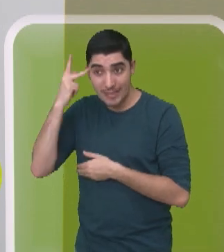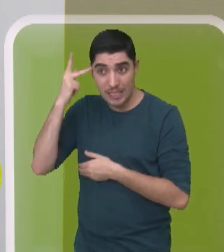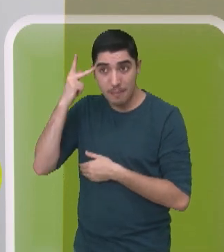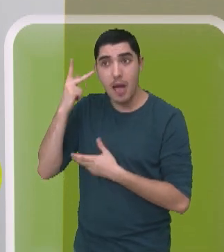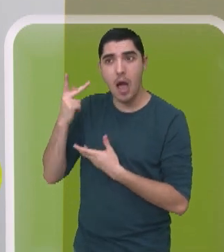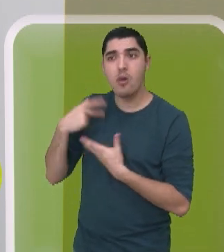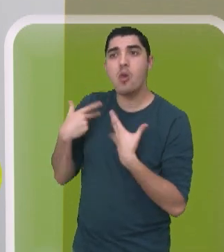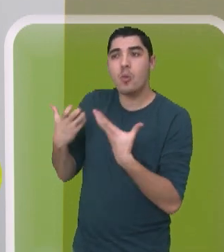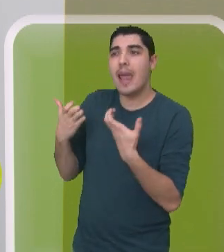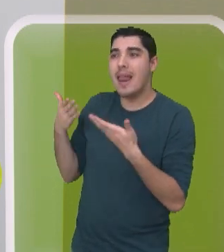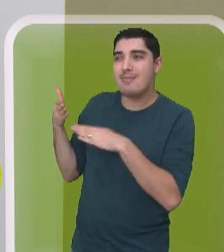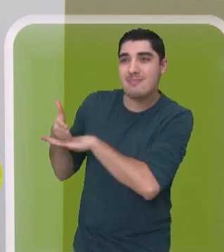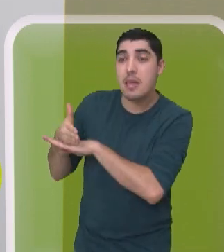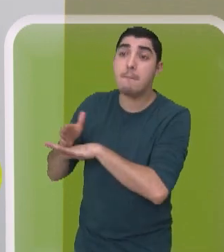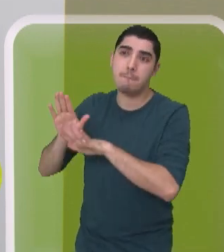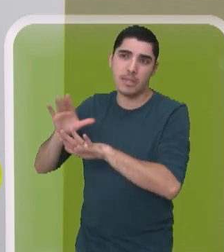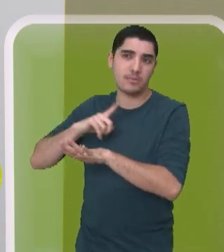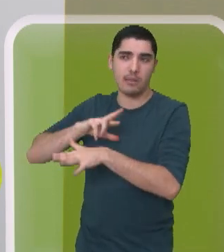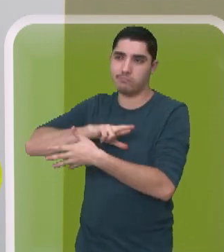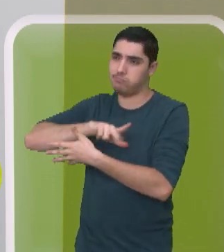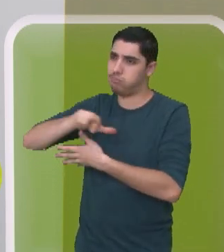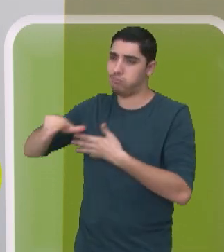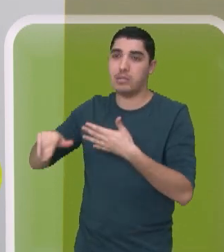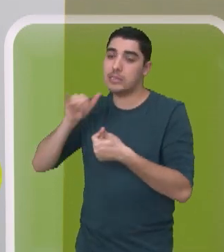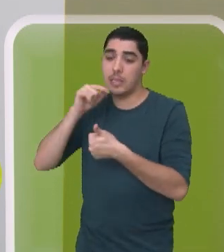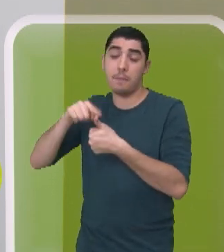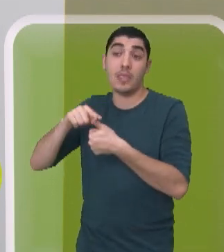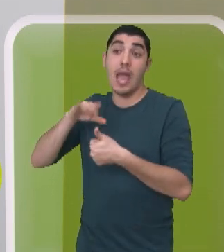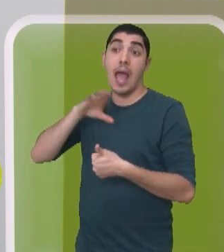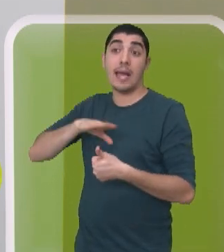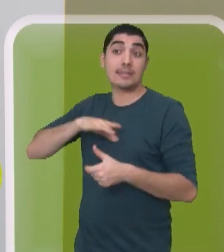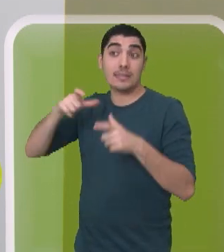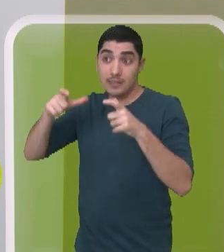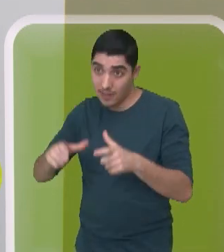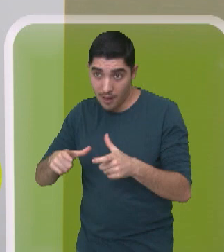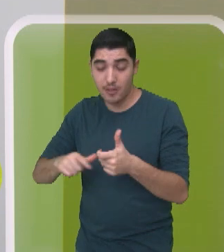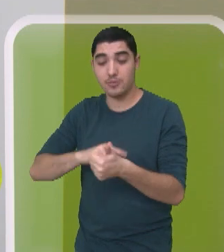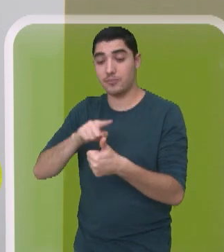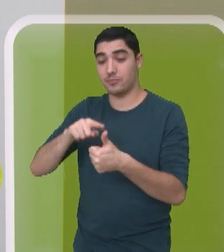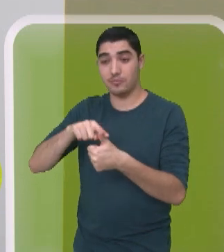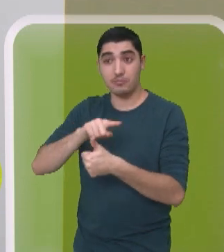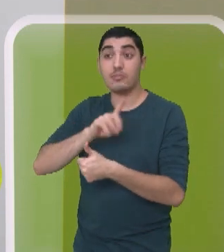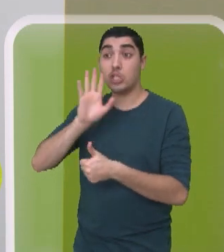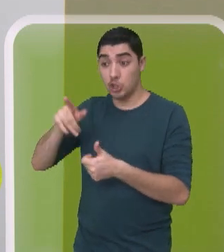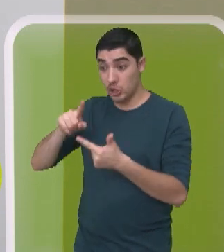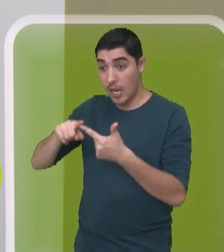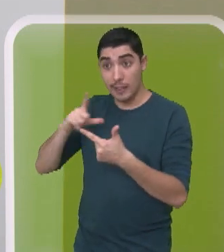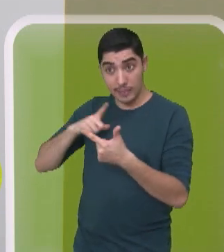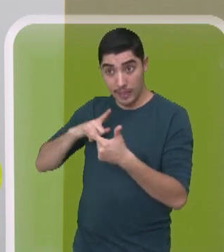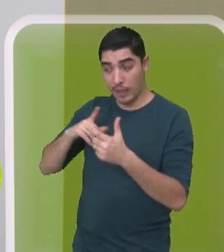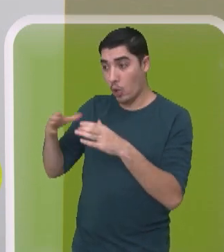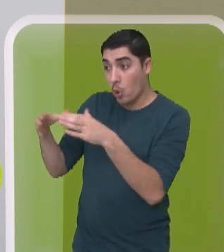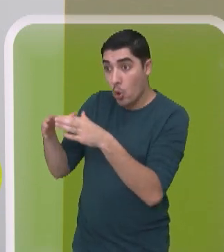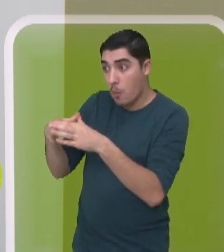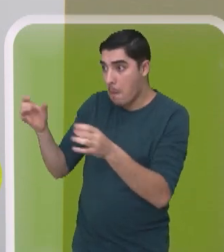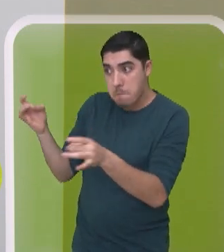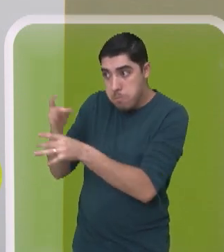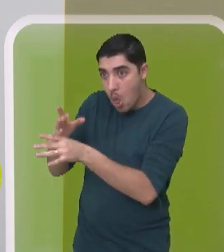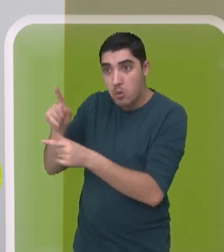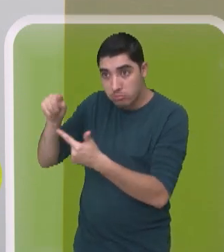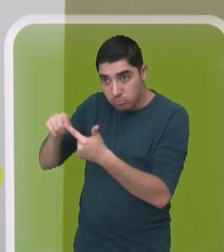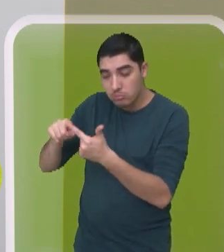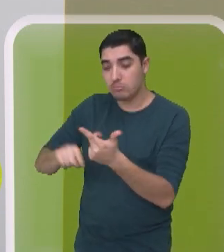né? Tem toda a questão da cidade, tem toda a questão de já ter o time montado, tem a questão também